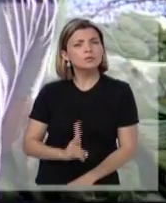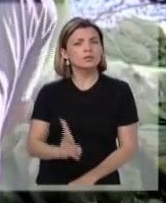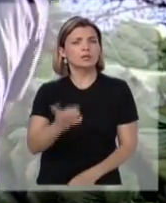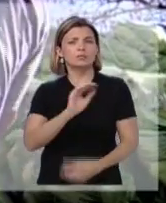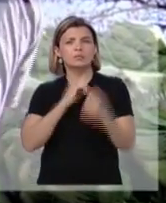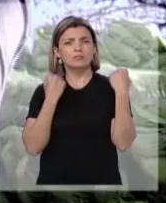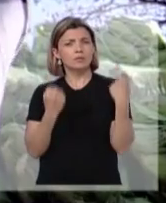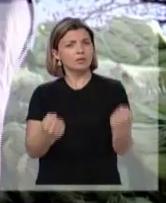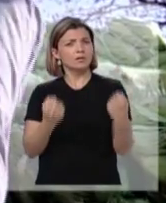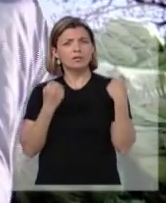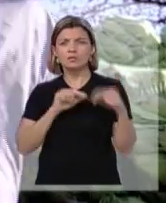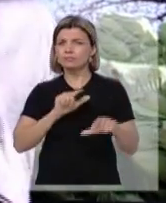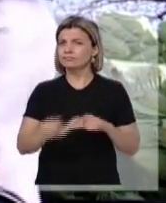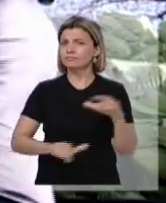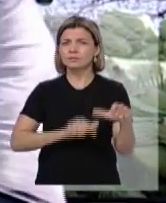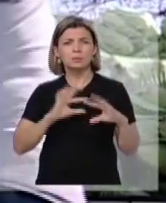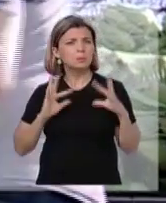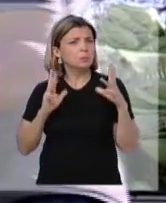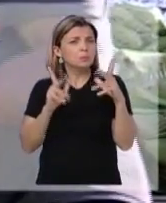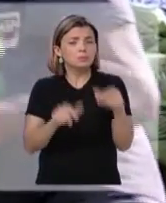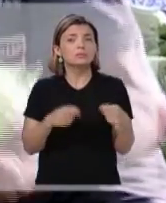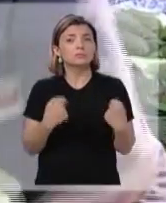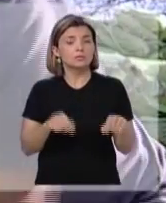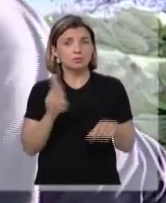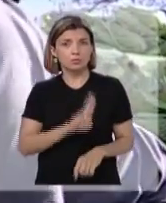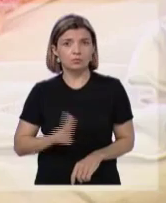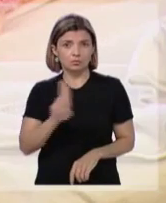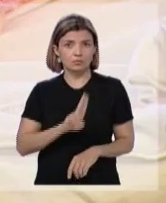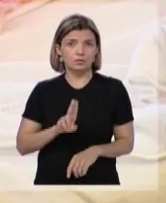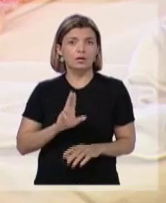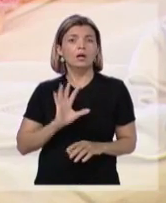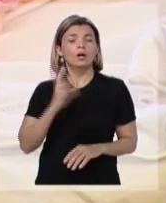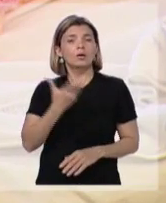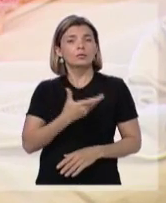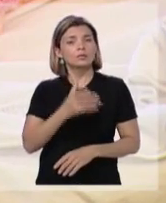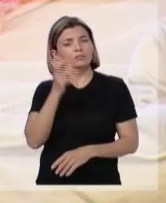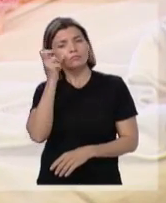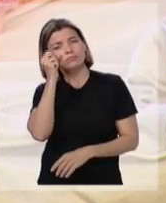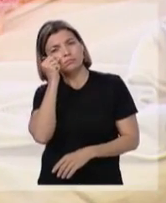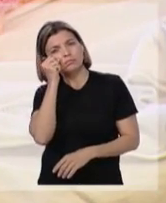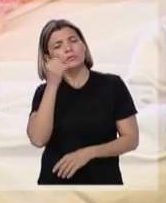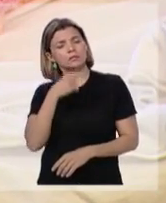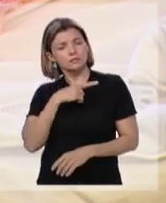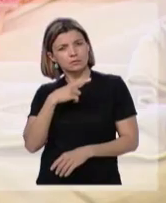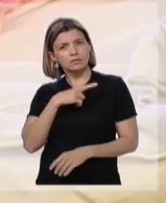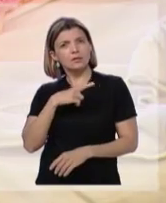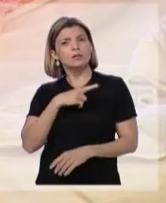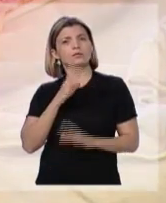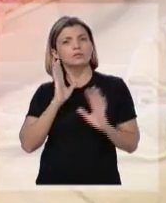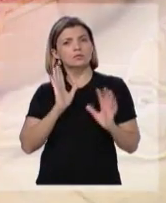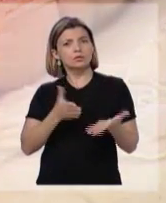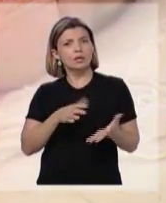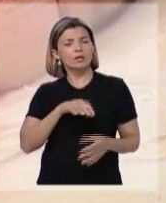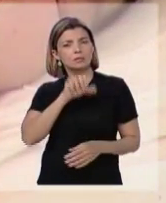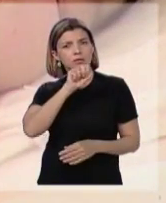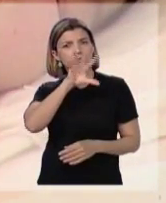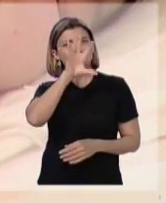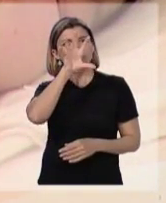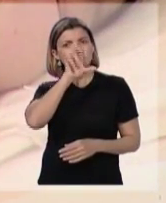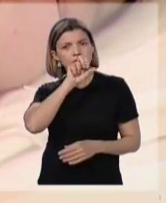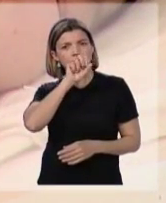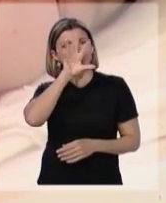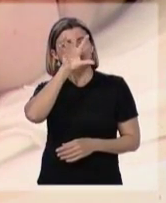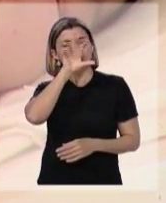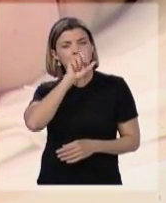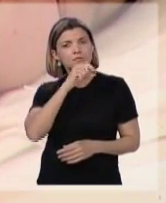Utilizamos energia em todas as atividades que realizamos. Isso acontece até durante o sono, já que o metabolismo